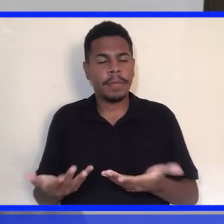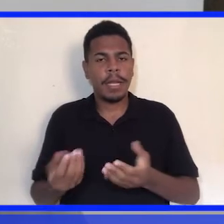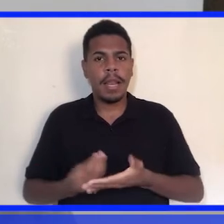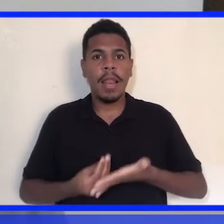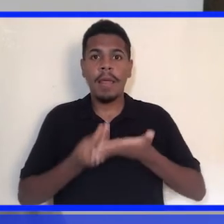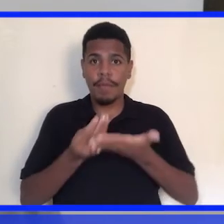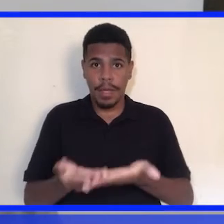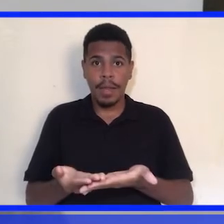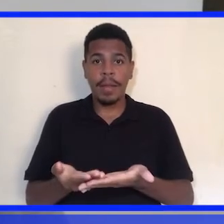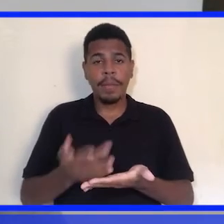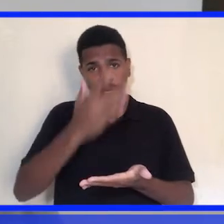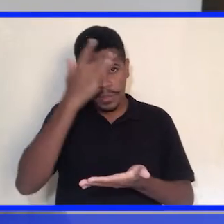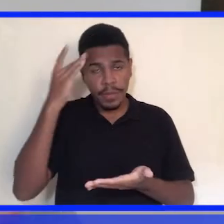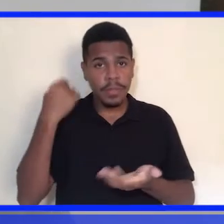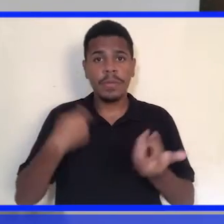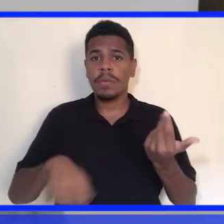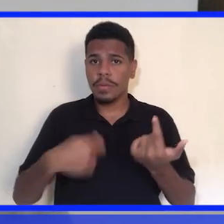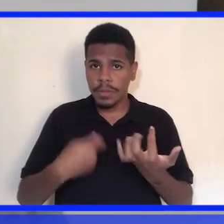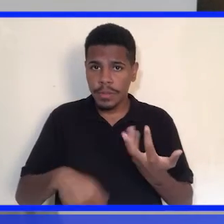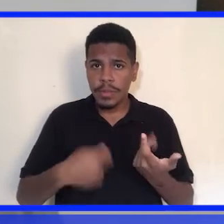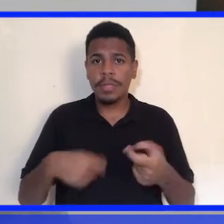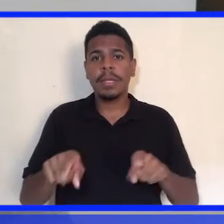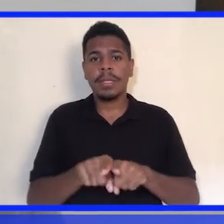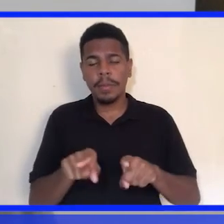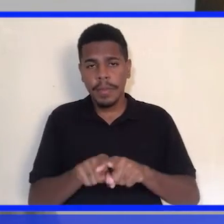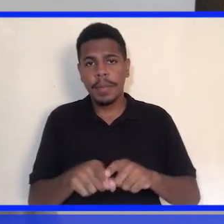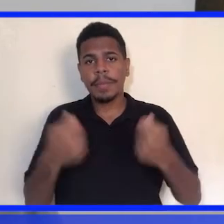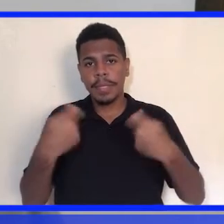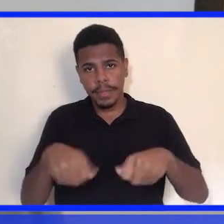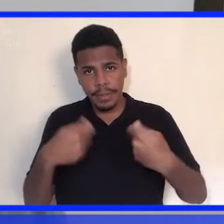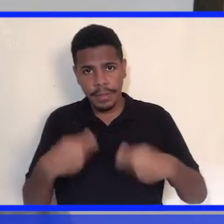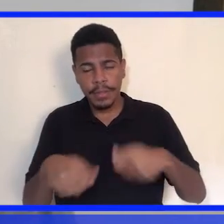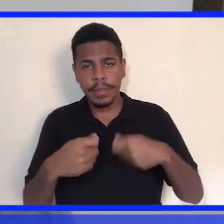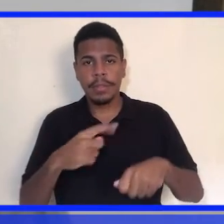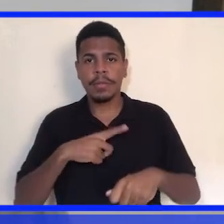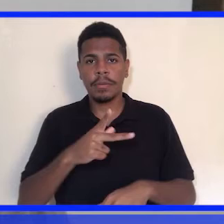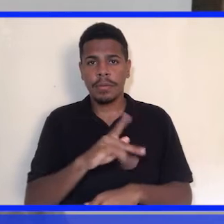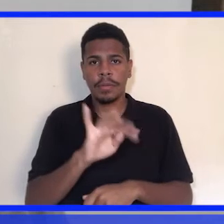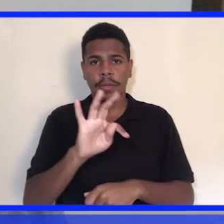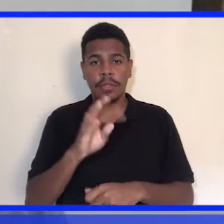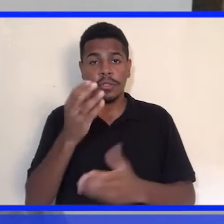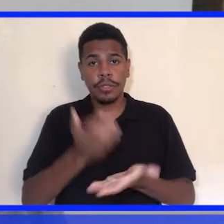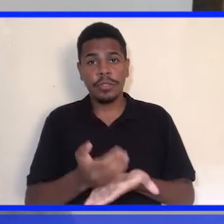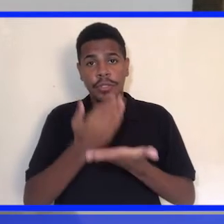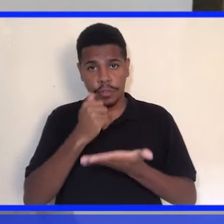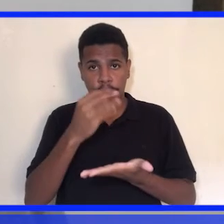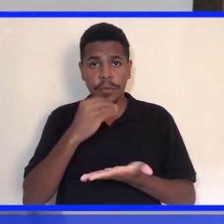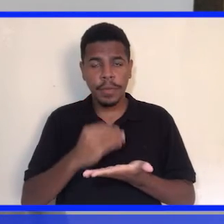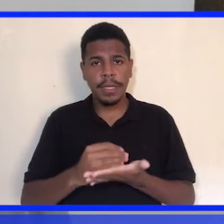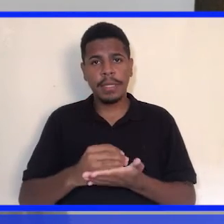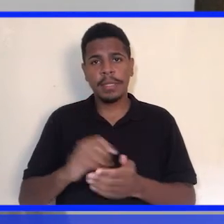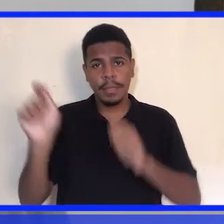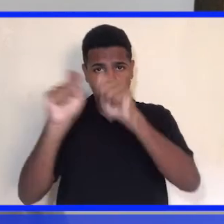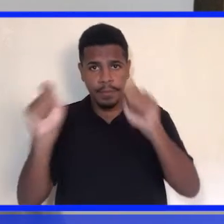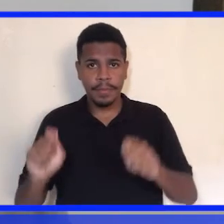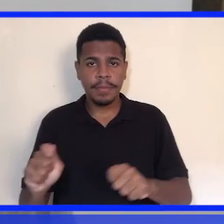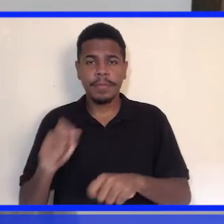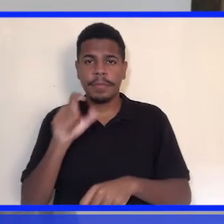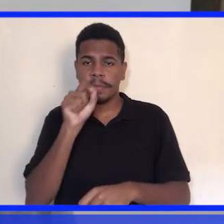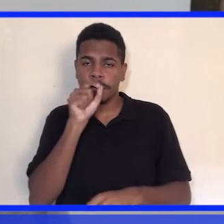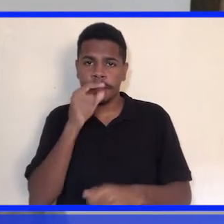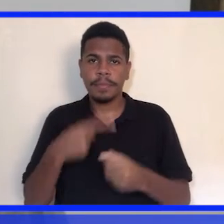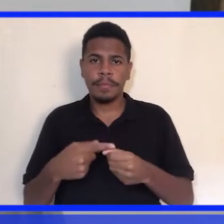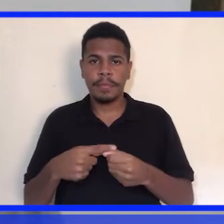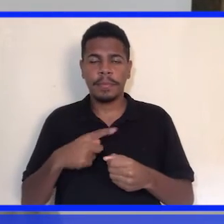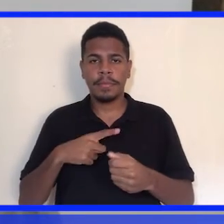serão, inclusive, destinadas aos próprios músicos que estão sendo assistidos hoje com os kits de alimentação, os artistas de Araras